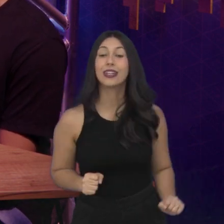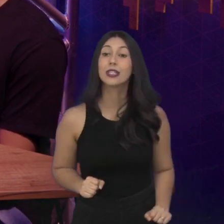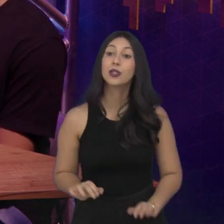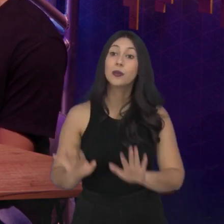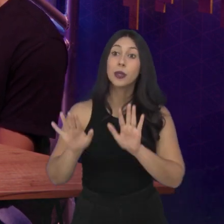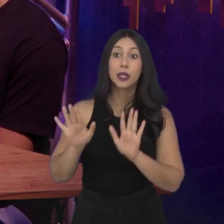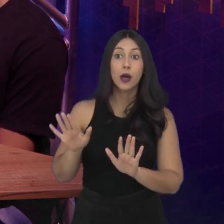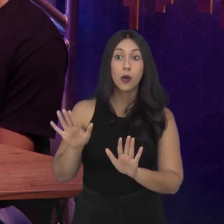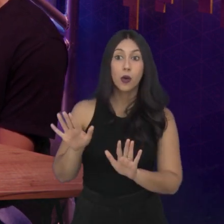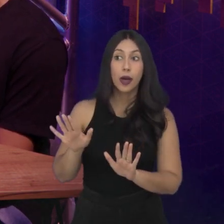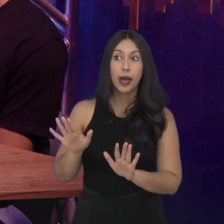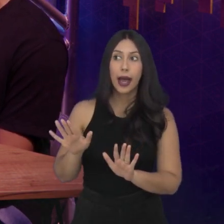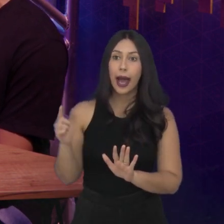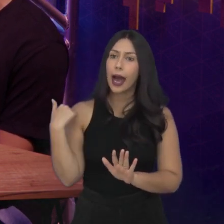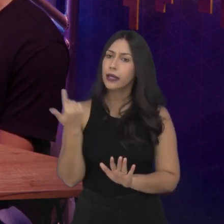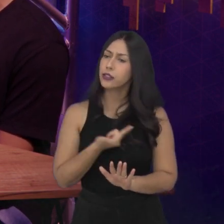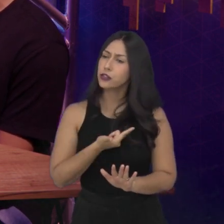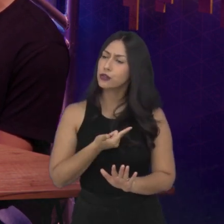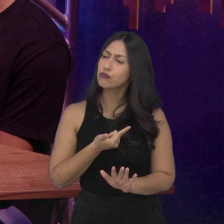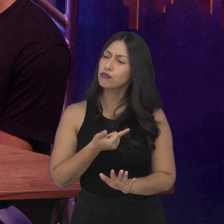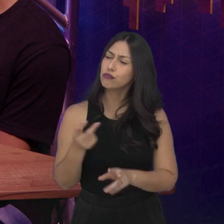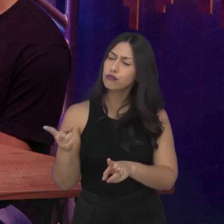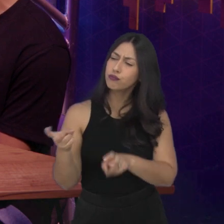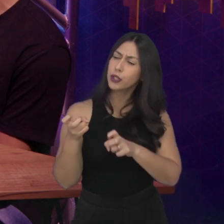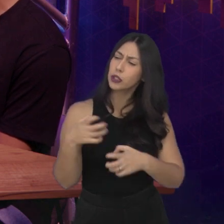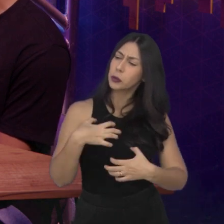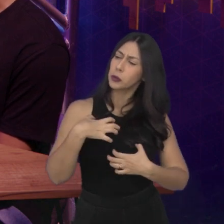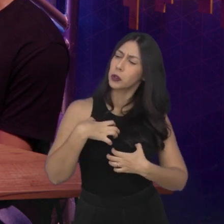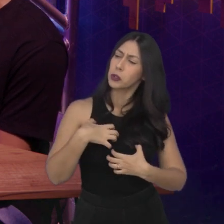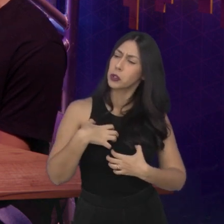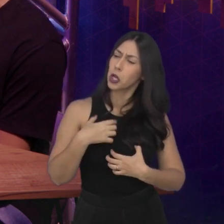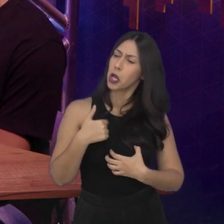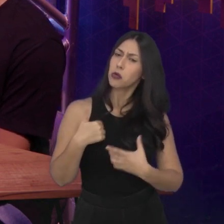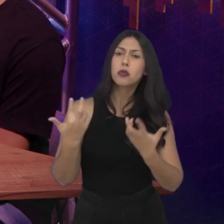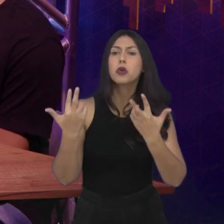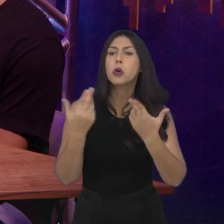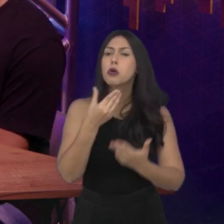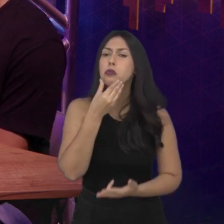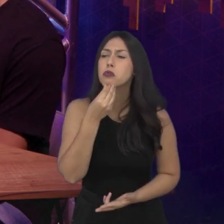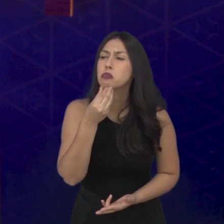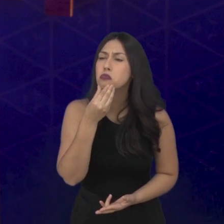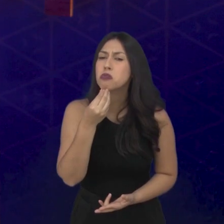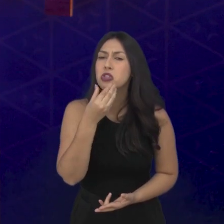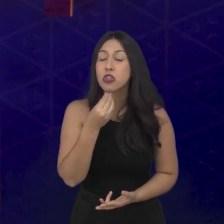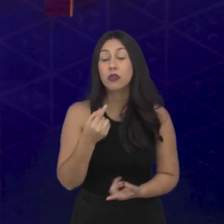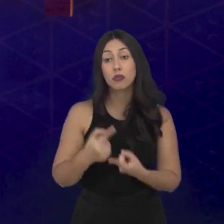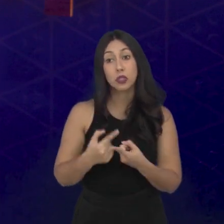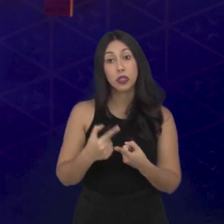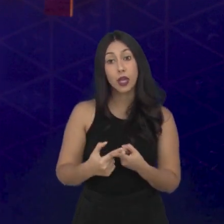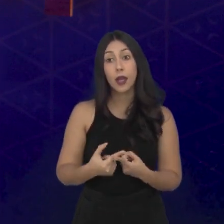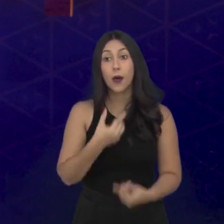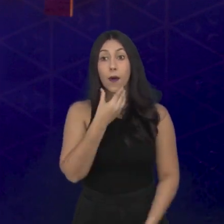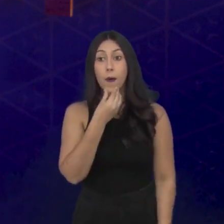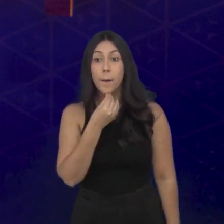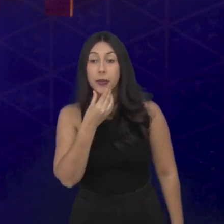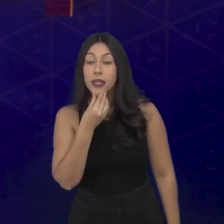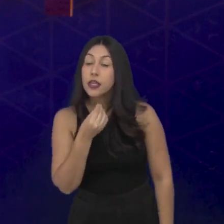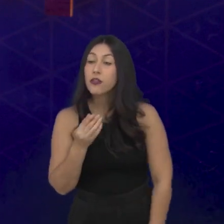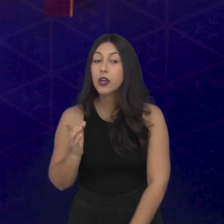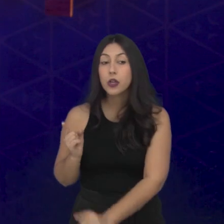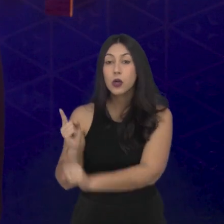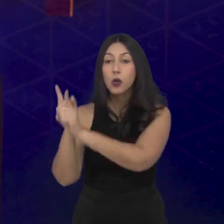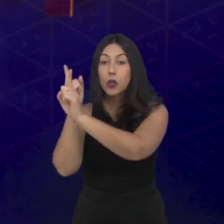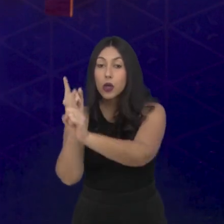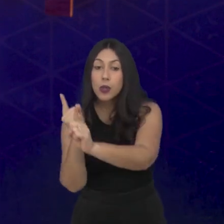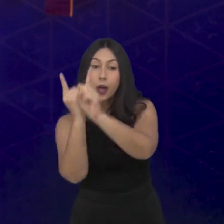a gente se passa pelo menino no livro. Sim, é verdade. O menino, ele vai se debatendo ali